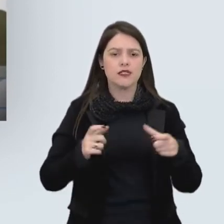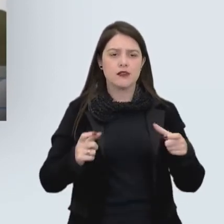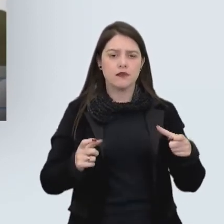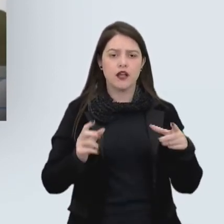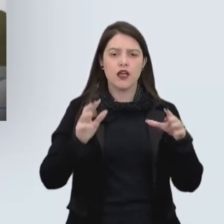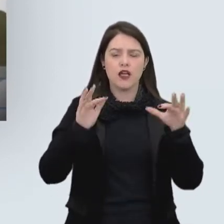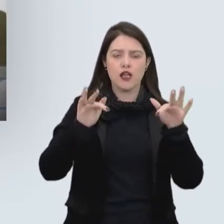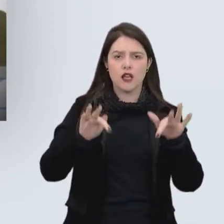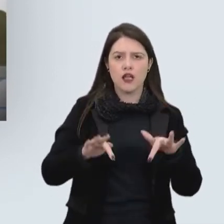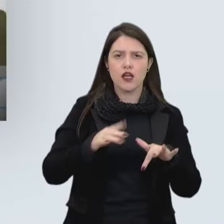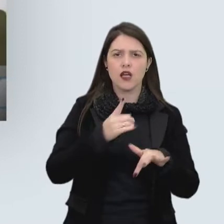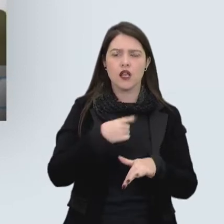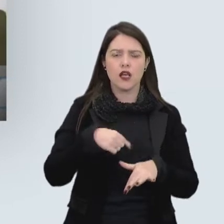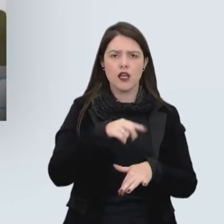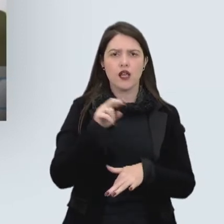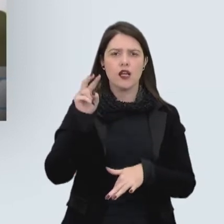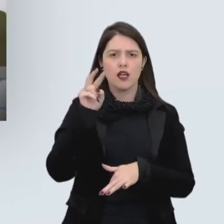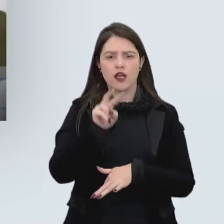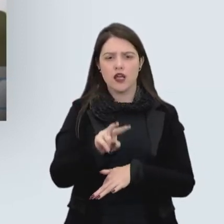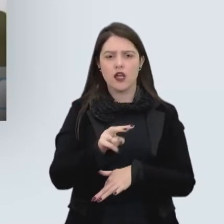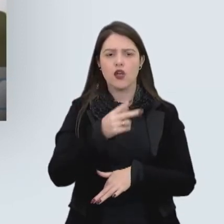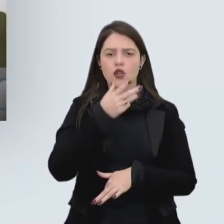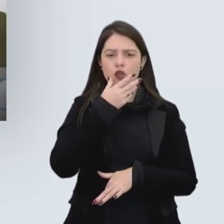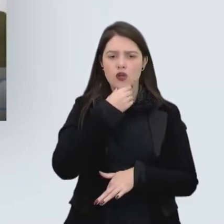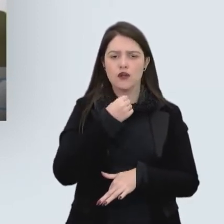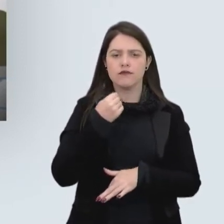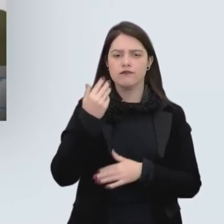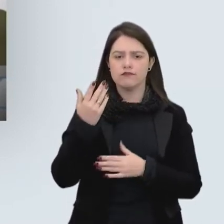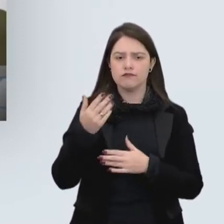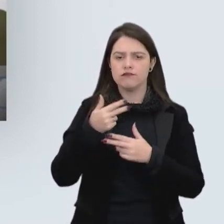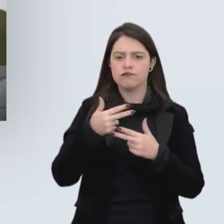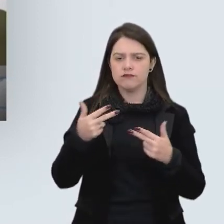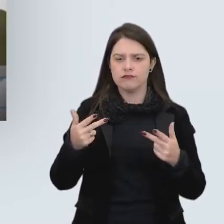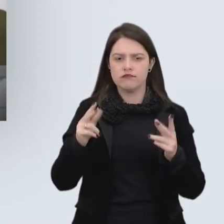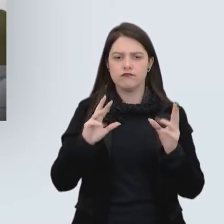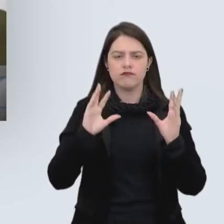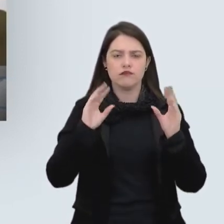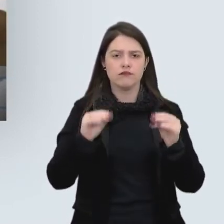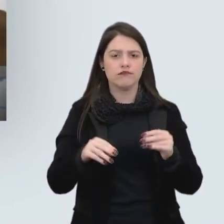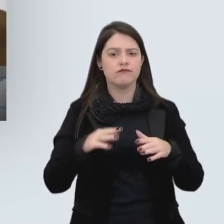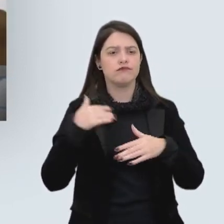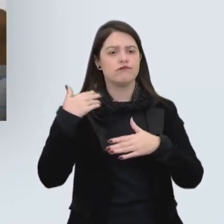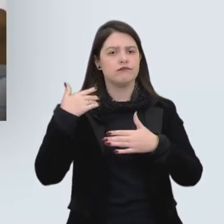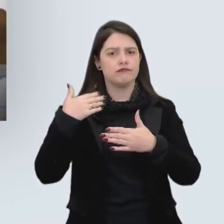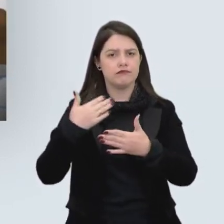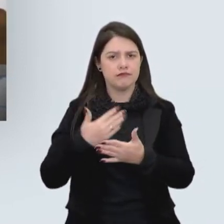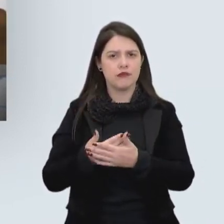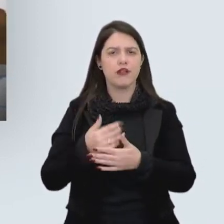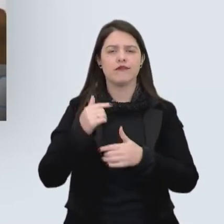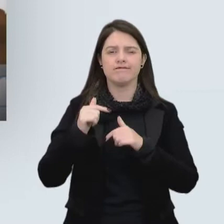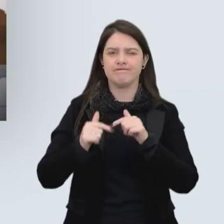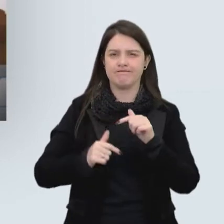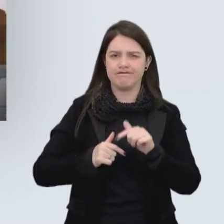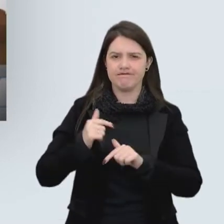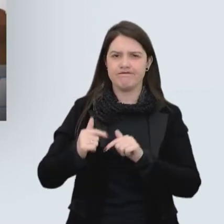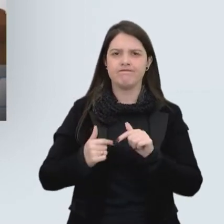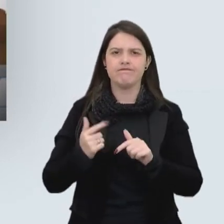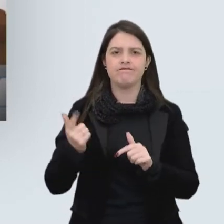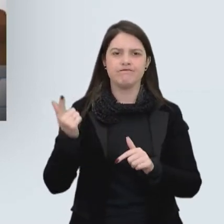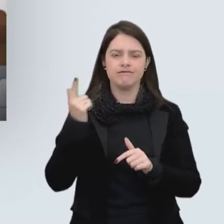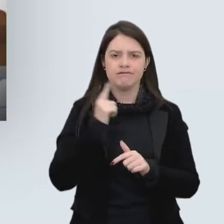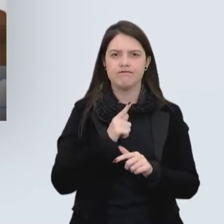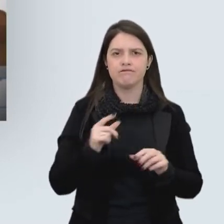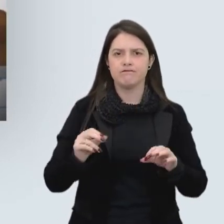não seria justo deixar a conta do crescimento de hoje para as gerações futuras. Além disso, é necessário trabalhar para que o ciclo produtivo